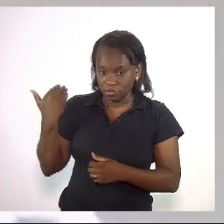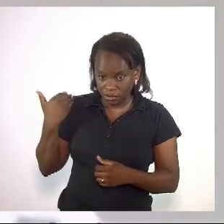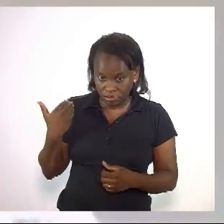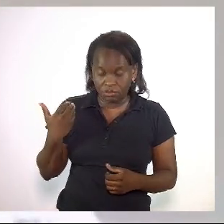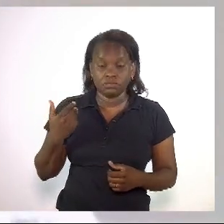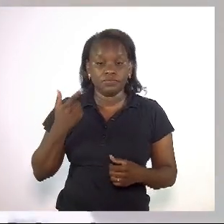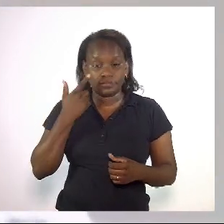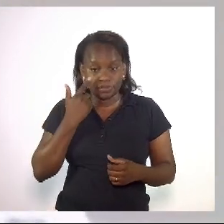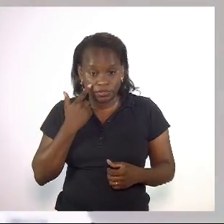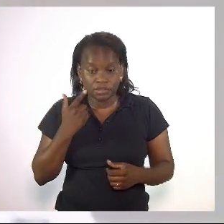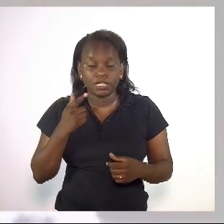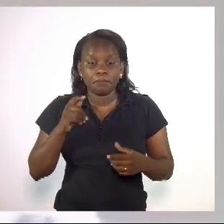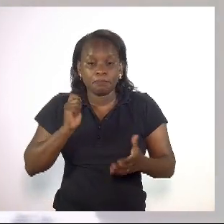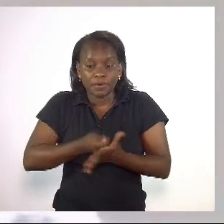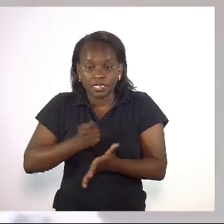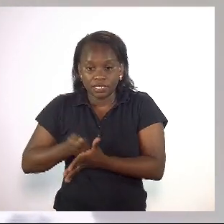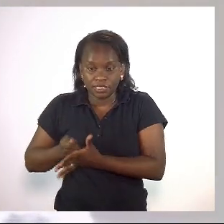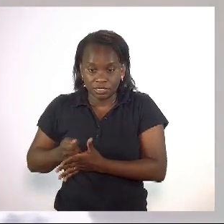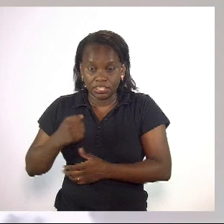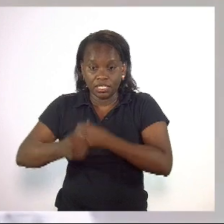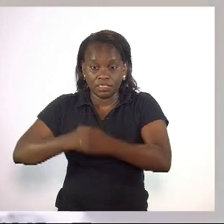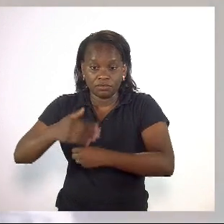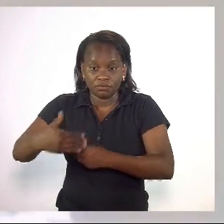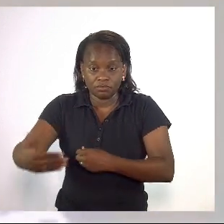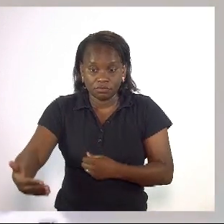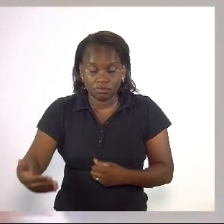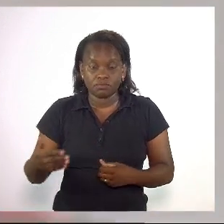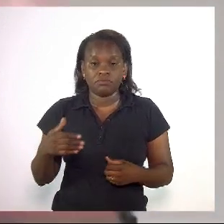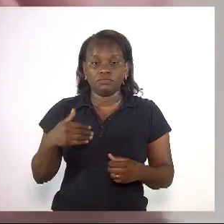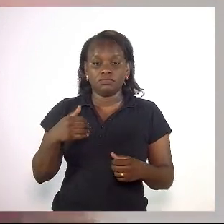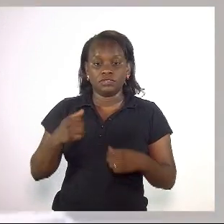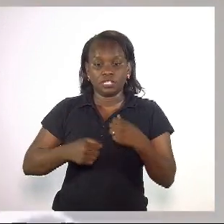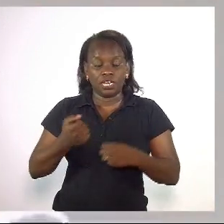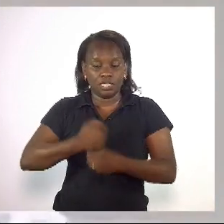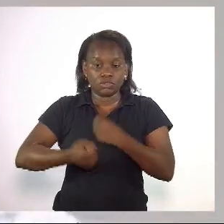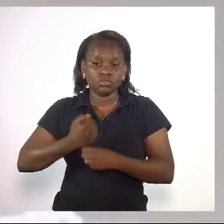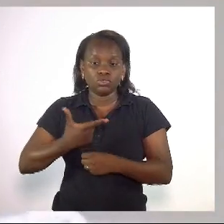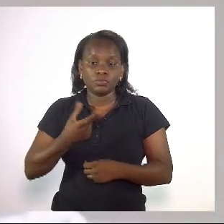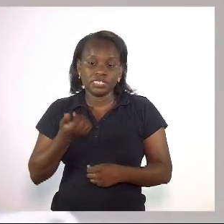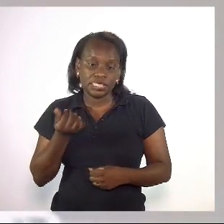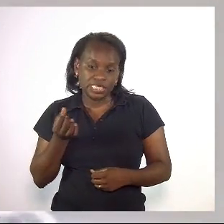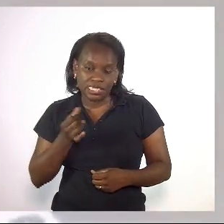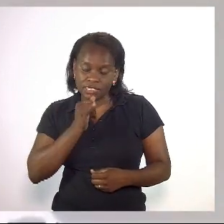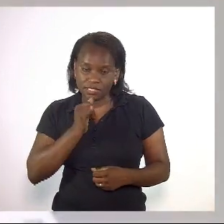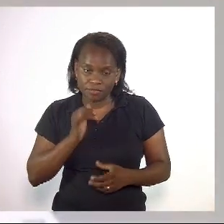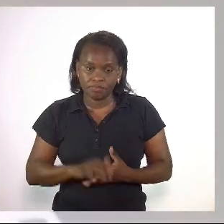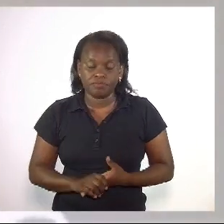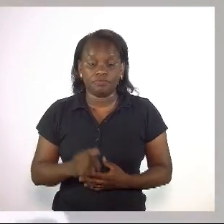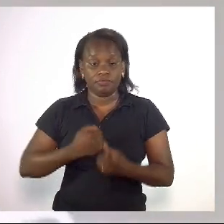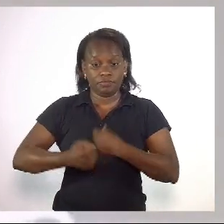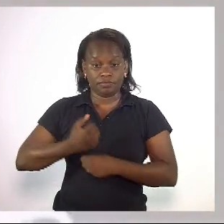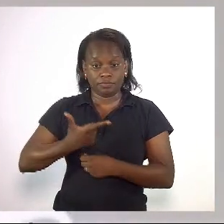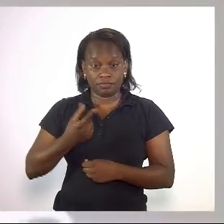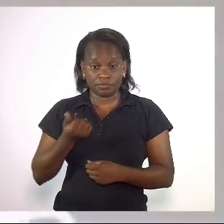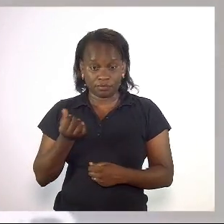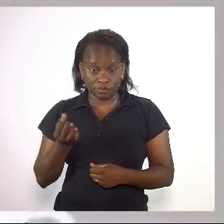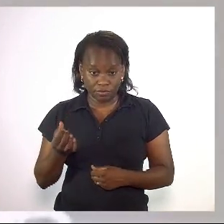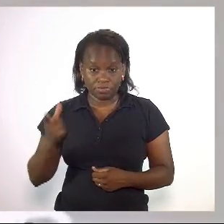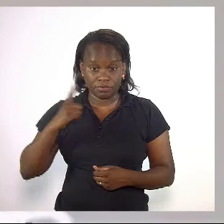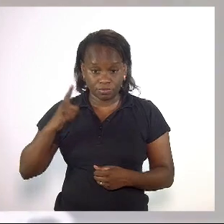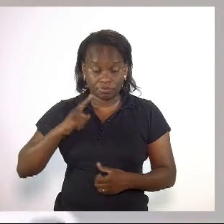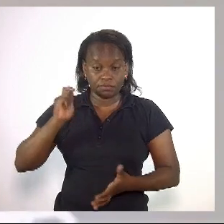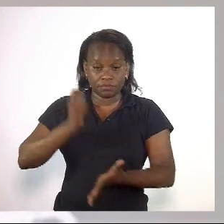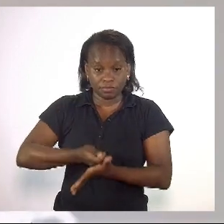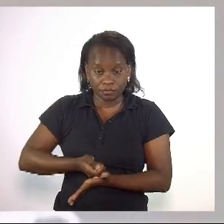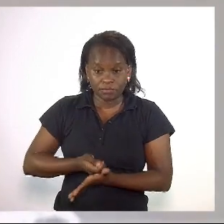considerando aquilo que foi pago nos anos posteriores, observe, no ano de 2016. No ano de 2016, você vai ter pagamentos relativos